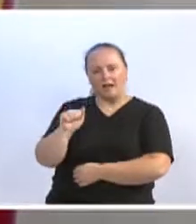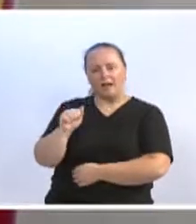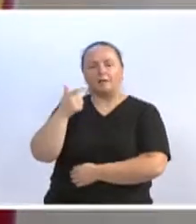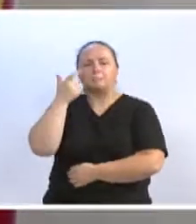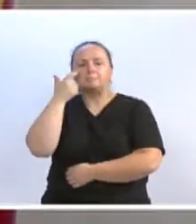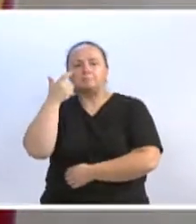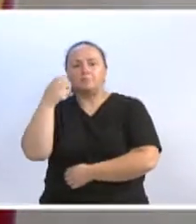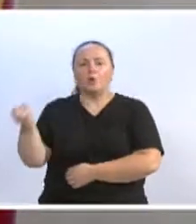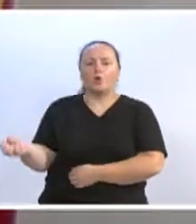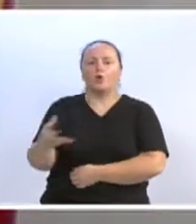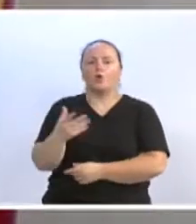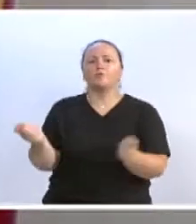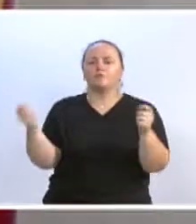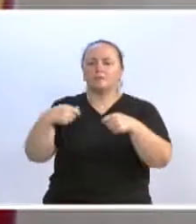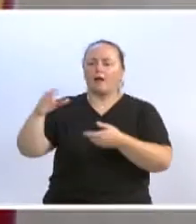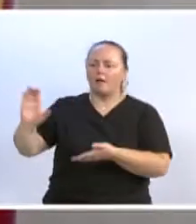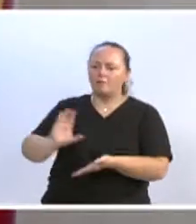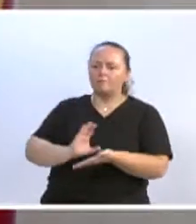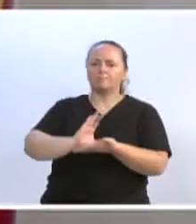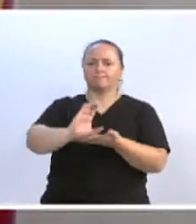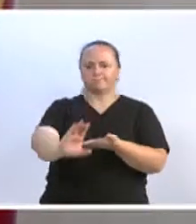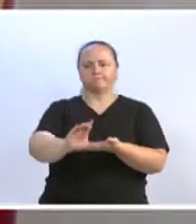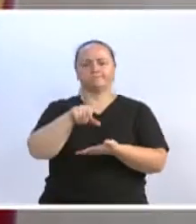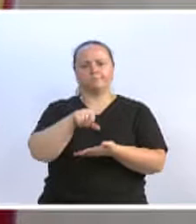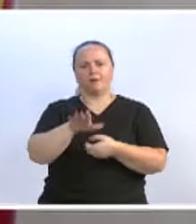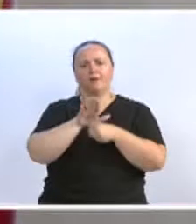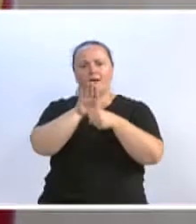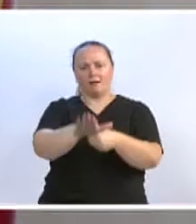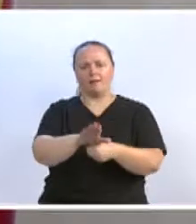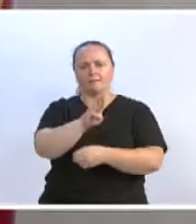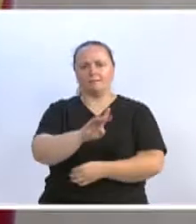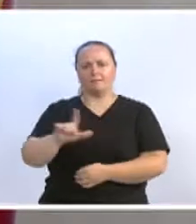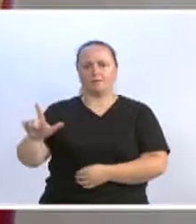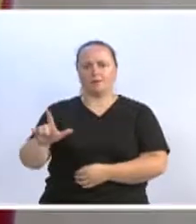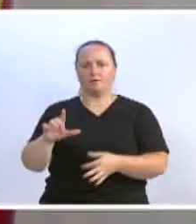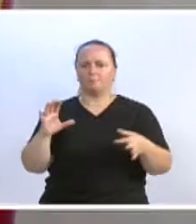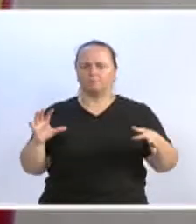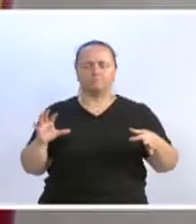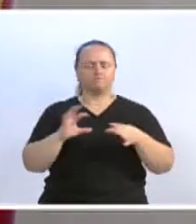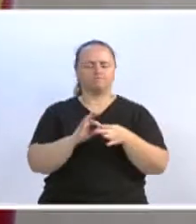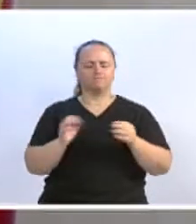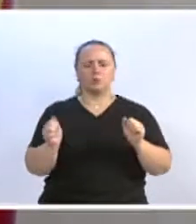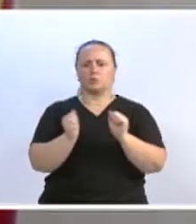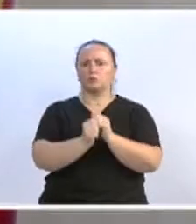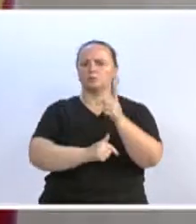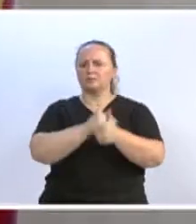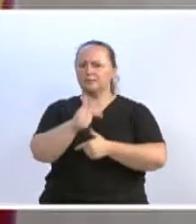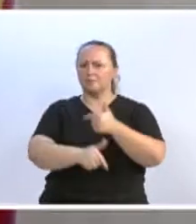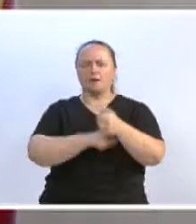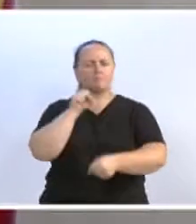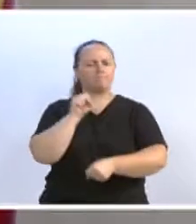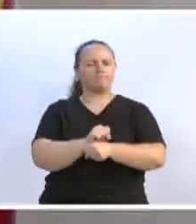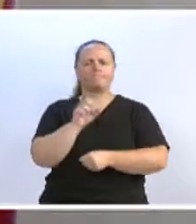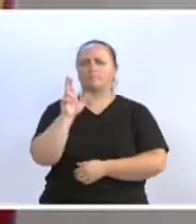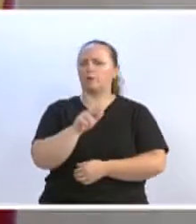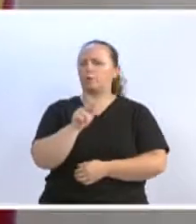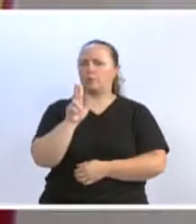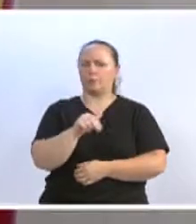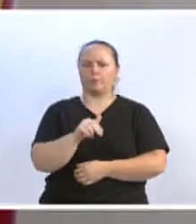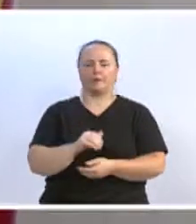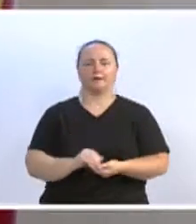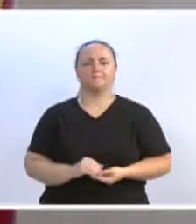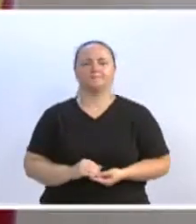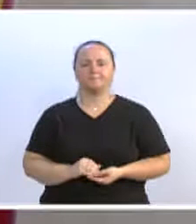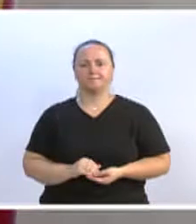novos recursos importantes para nossa cidade conosco trabalho nunca pára e prol do povo e da cidade fotos das